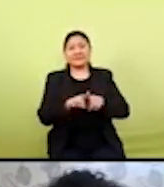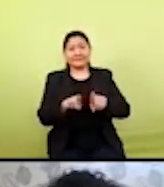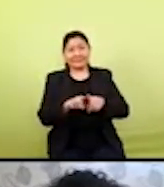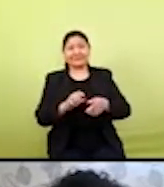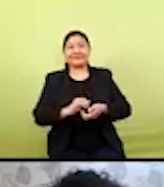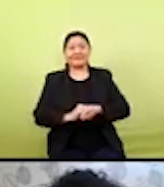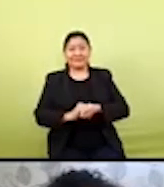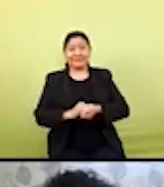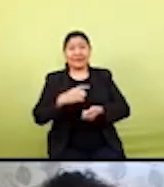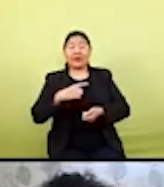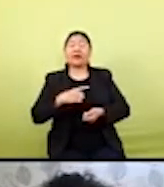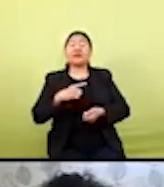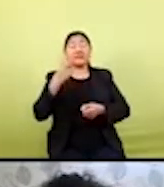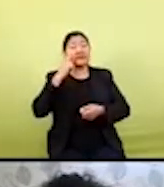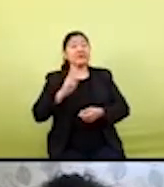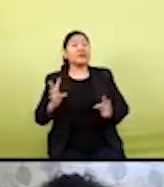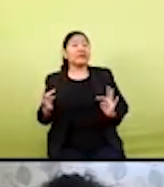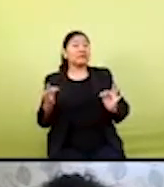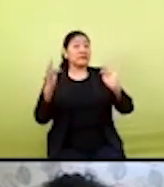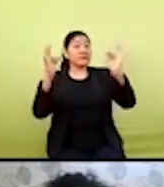essa tecnologia, né, que